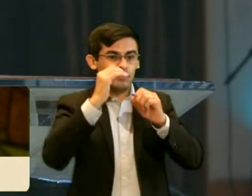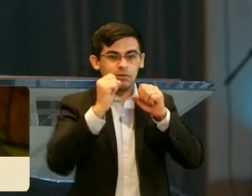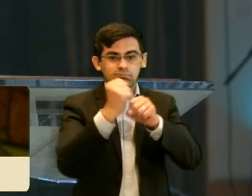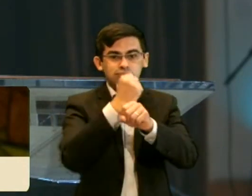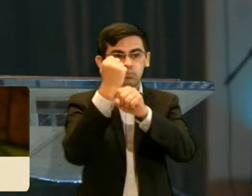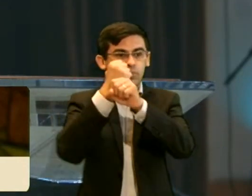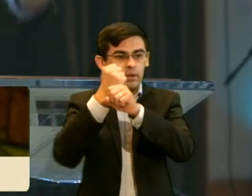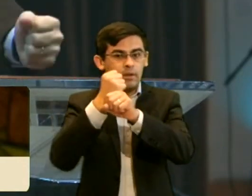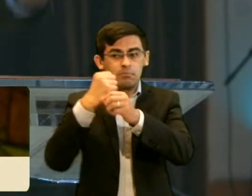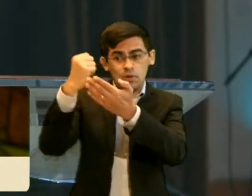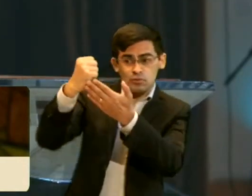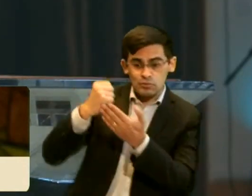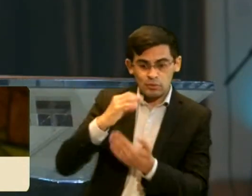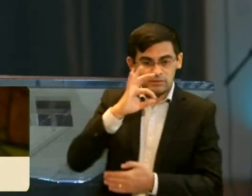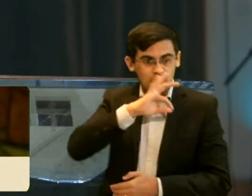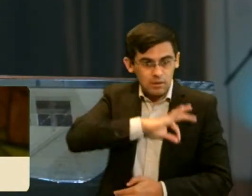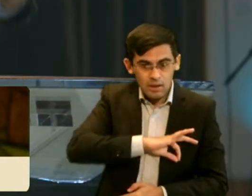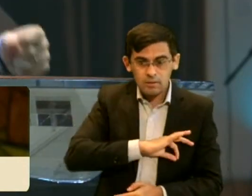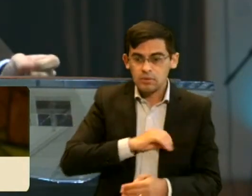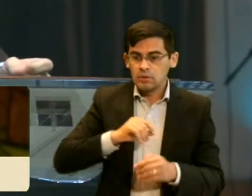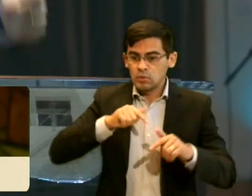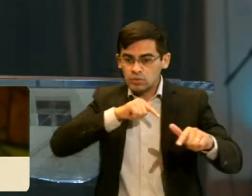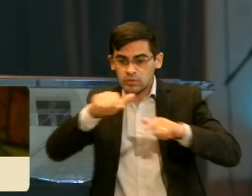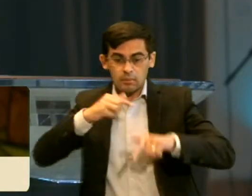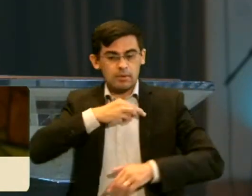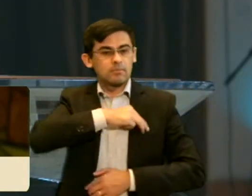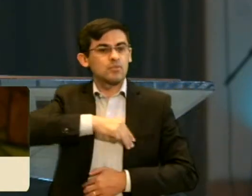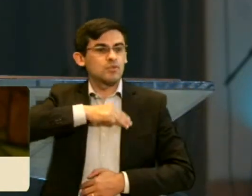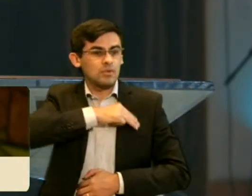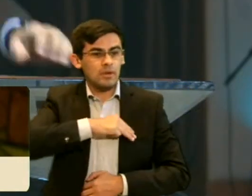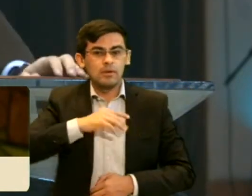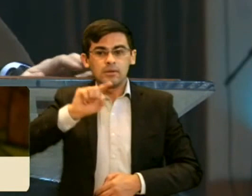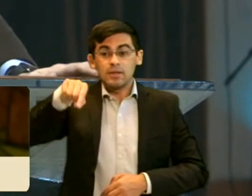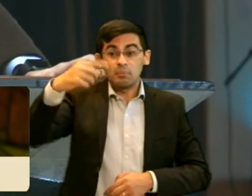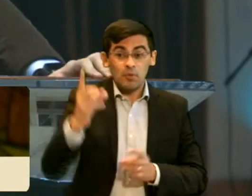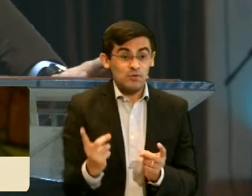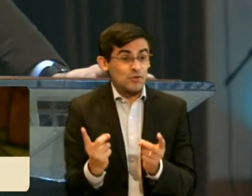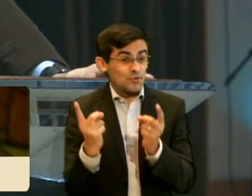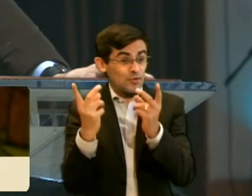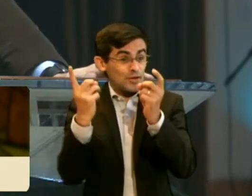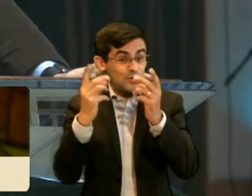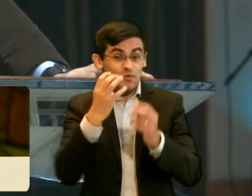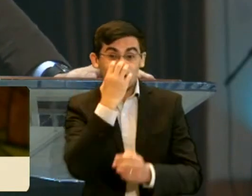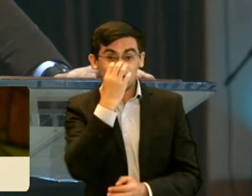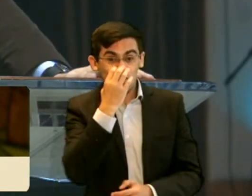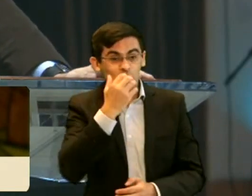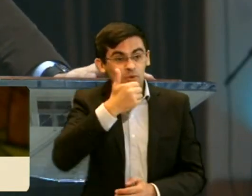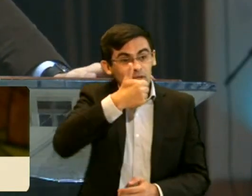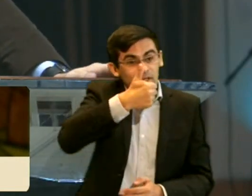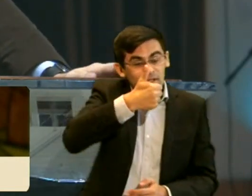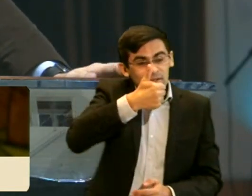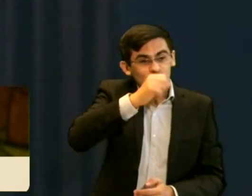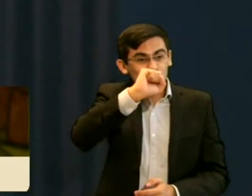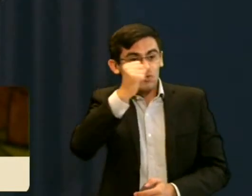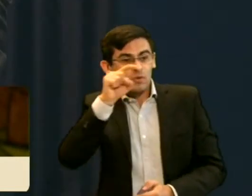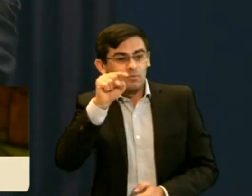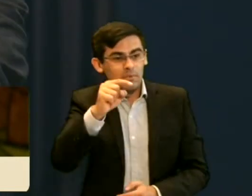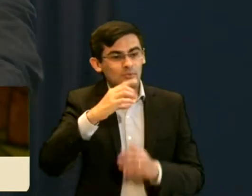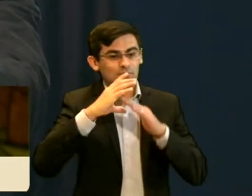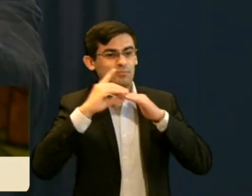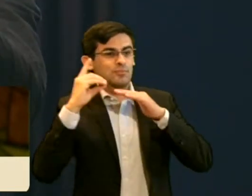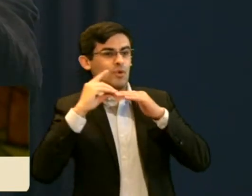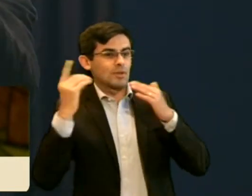Deu para me sustentar o trabalho missionário. Ainda depois vendi o cachorro por $18.000.